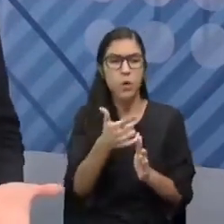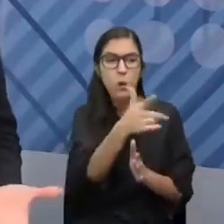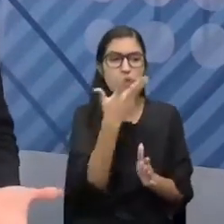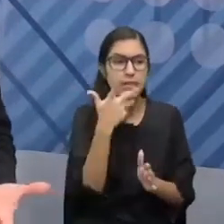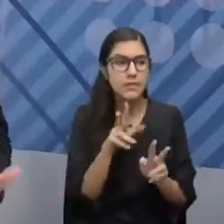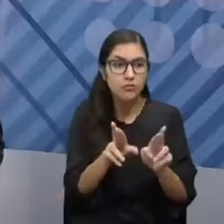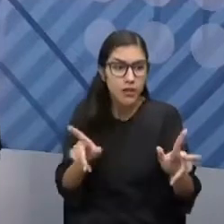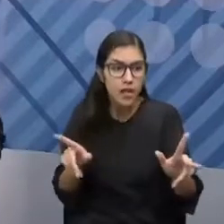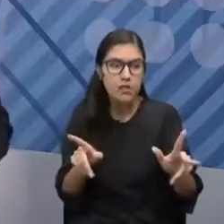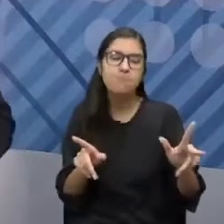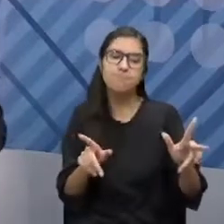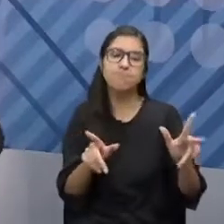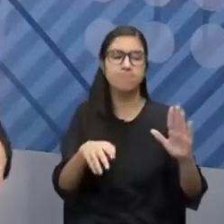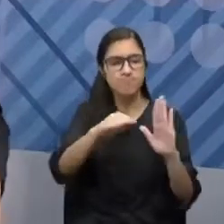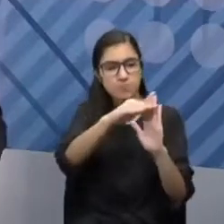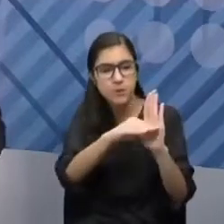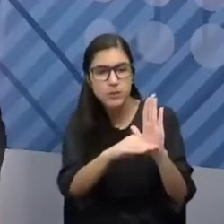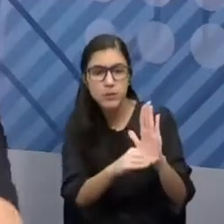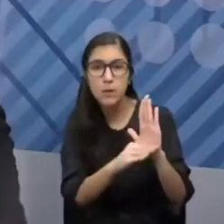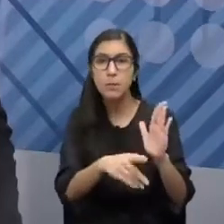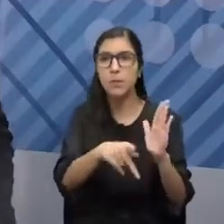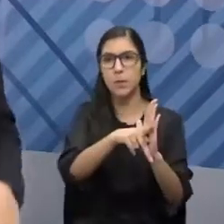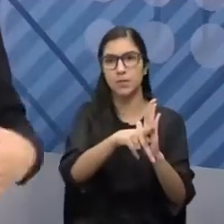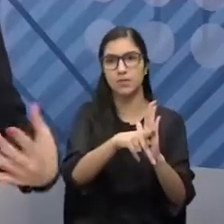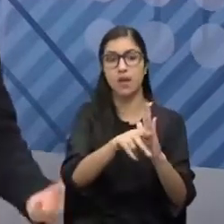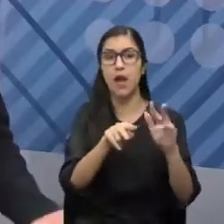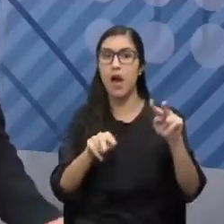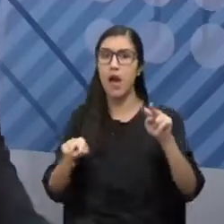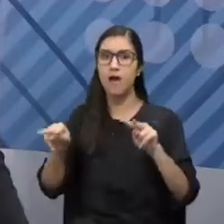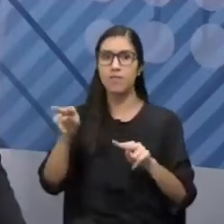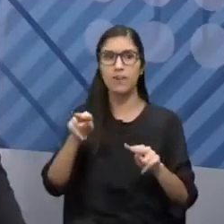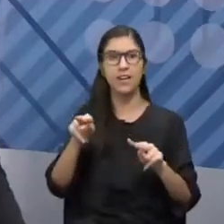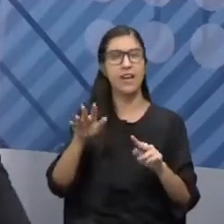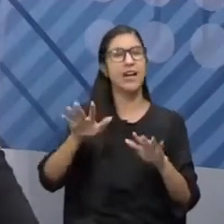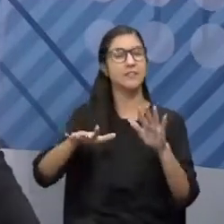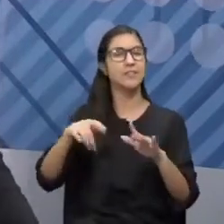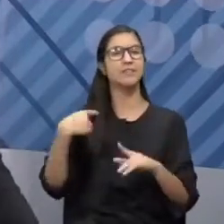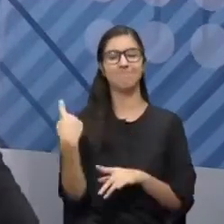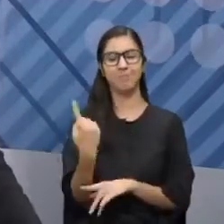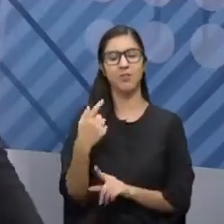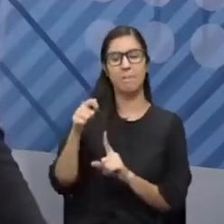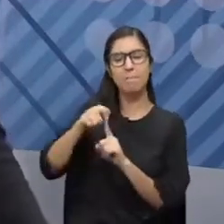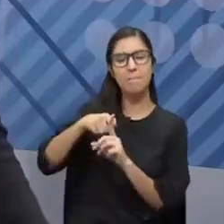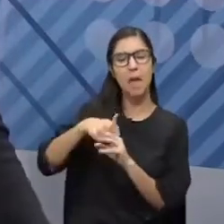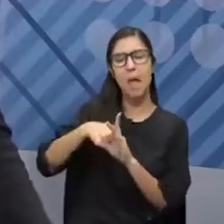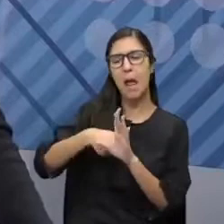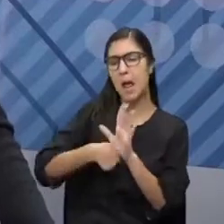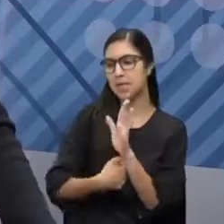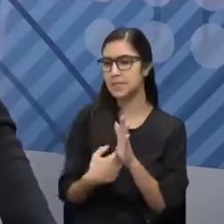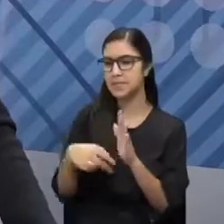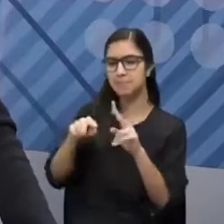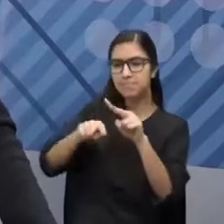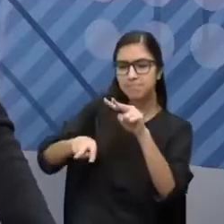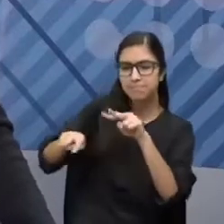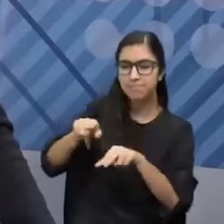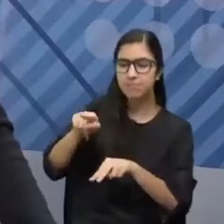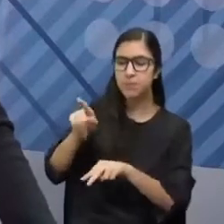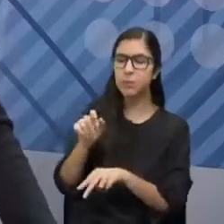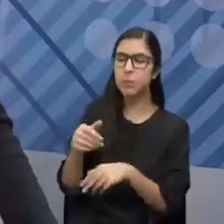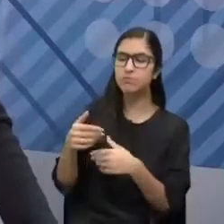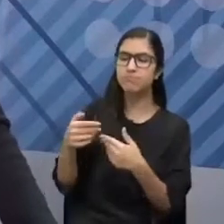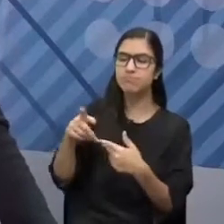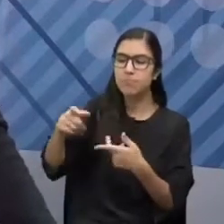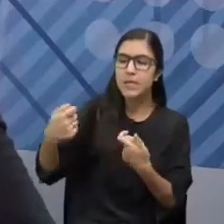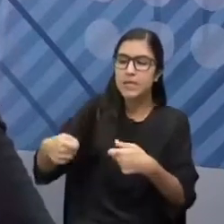extremamente importante. Se avaliar, muitas vezes até por meses nós avaliamos essas crianças, para sabermos a necessidade, qual